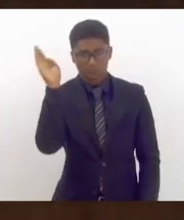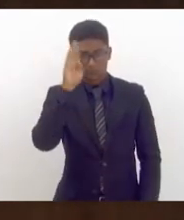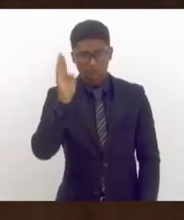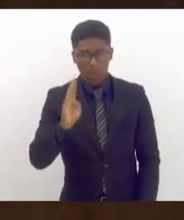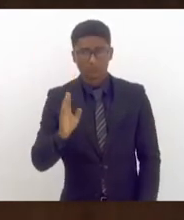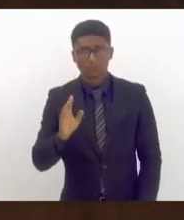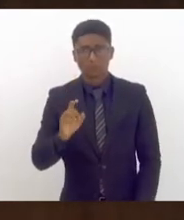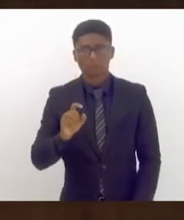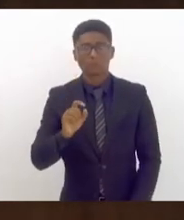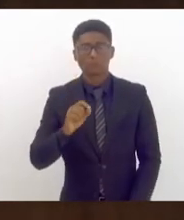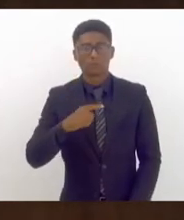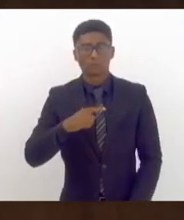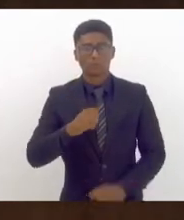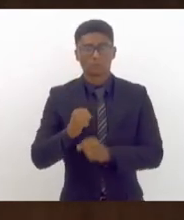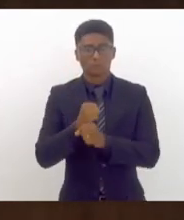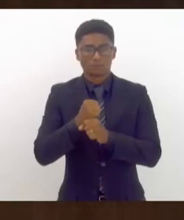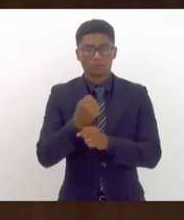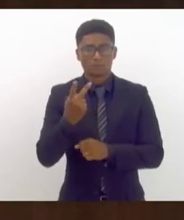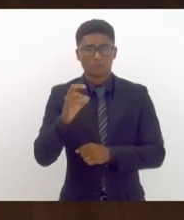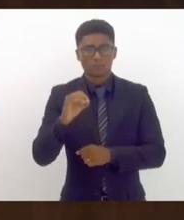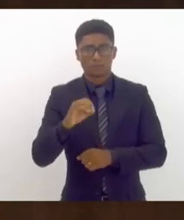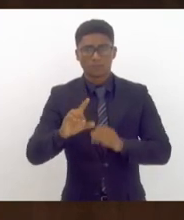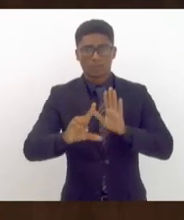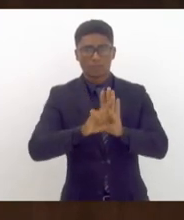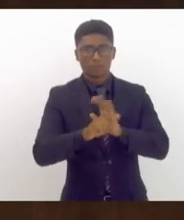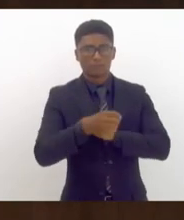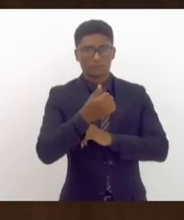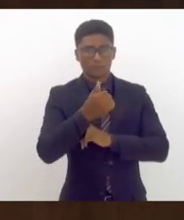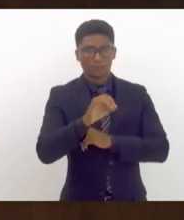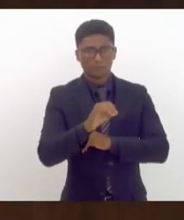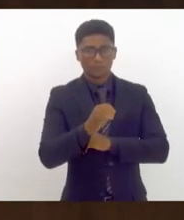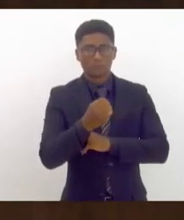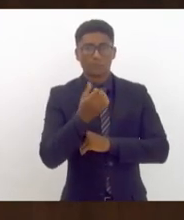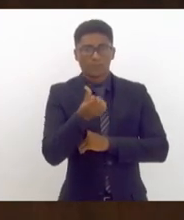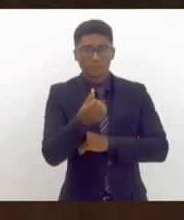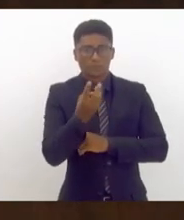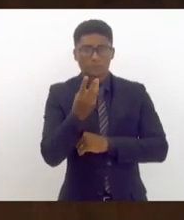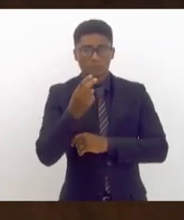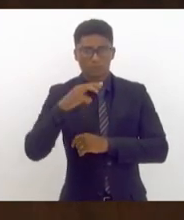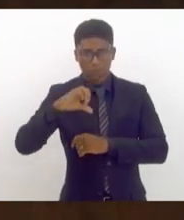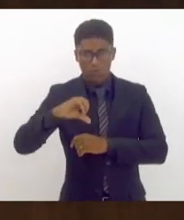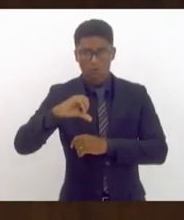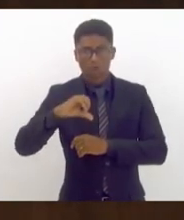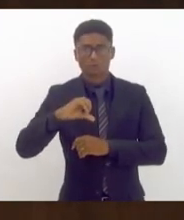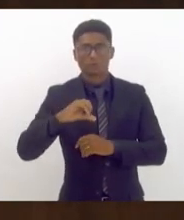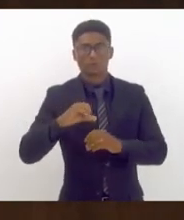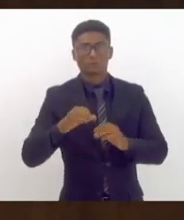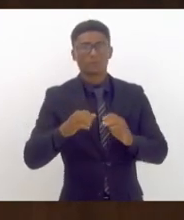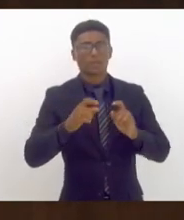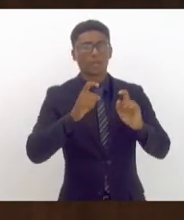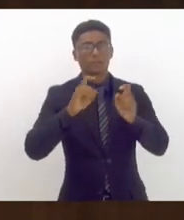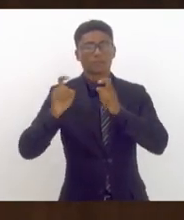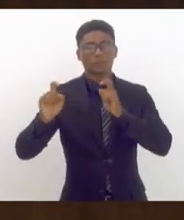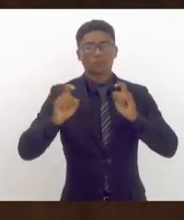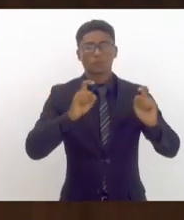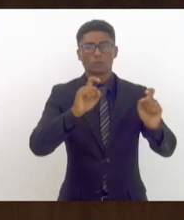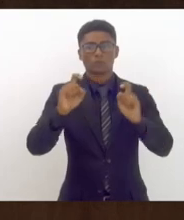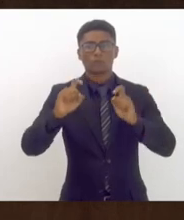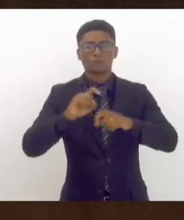completa 20 anos da Lei 10.639, que é a lei que coloca a necessidade de discussão da